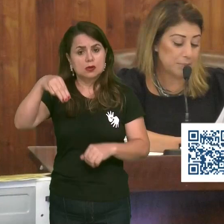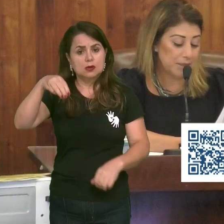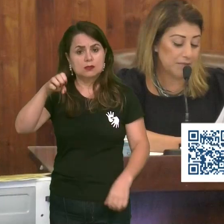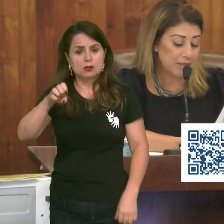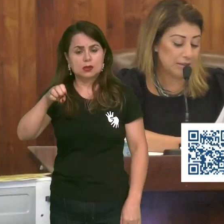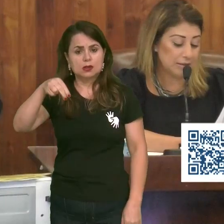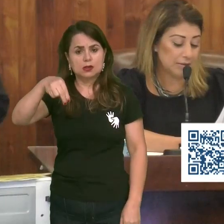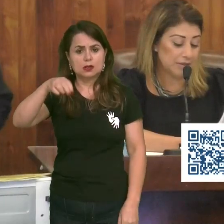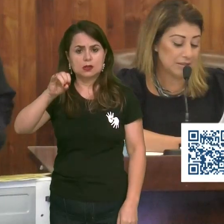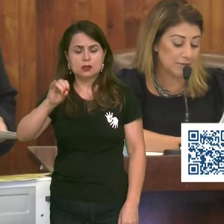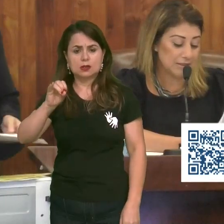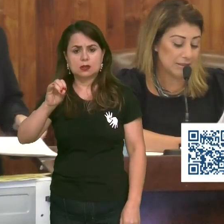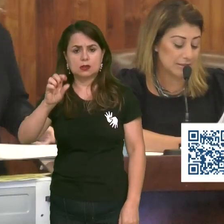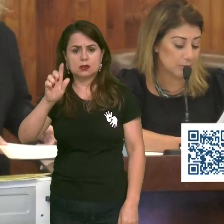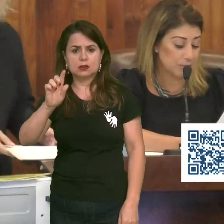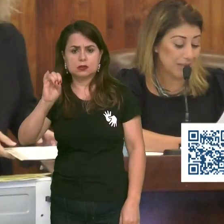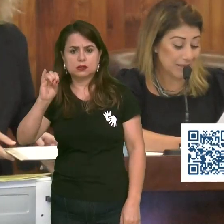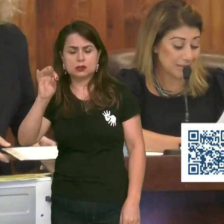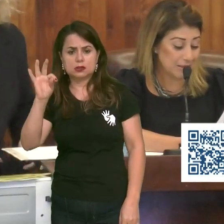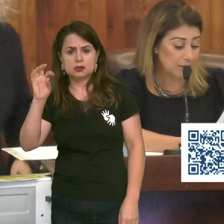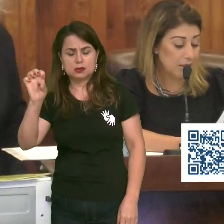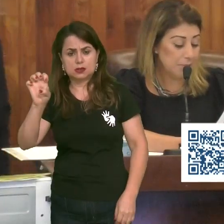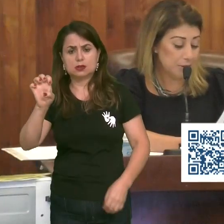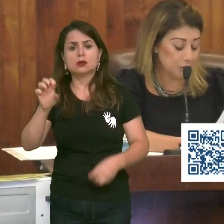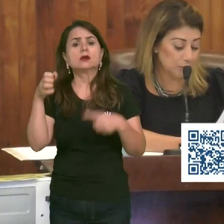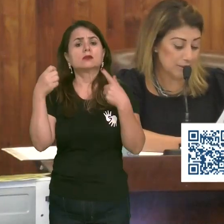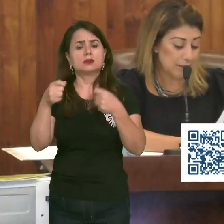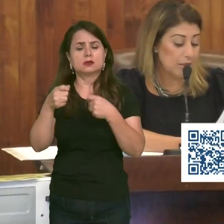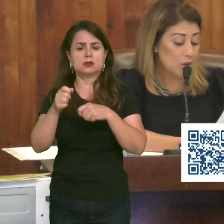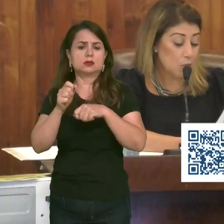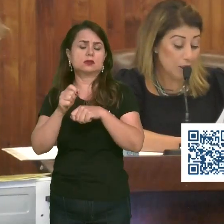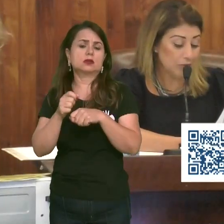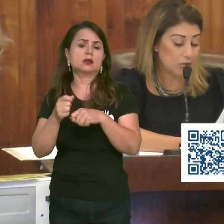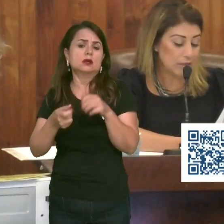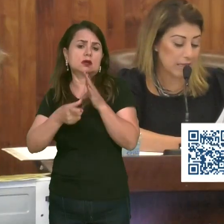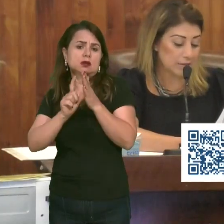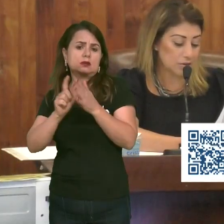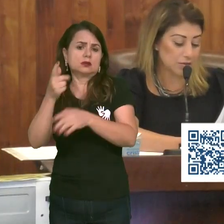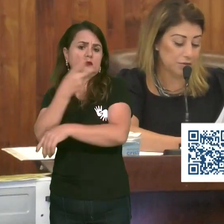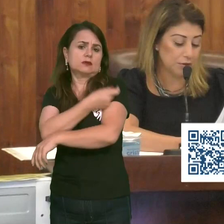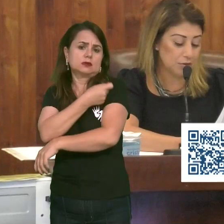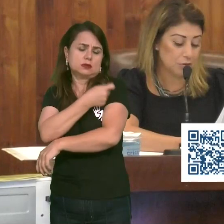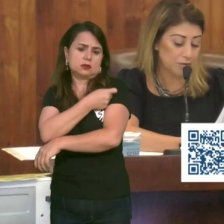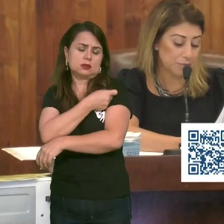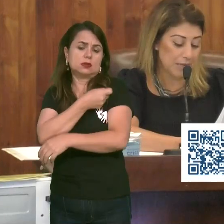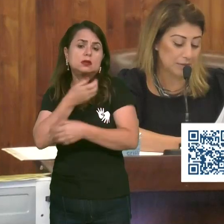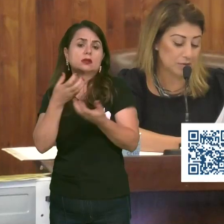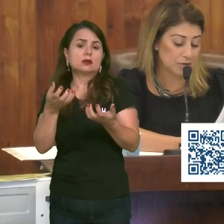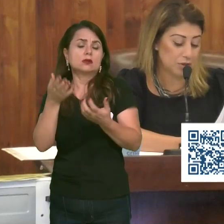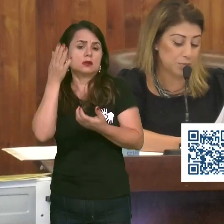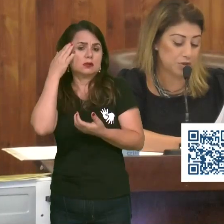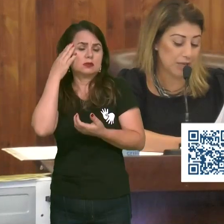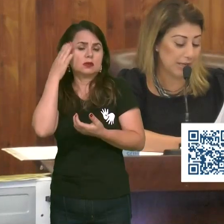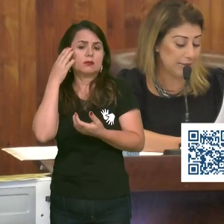que pode ser prevenida através da vacinação Assim pergunta-se quantos casos já foram desconformados tipos de